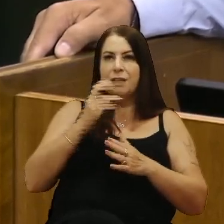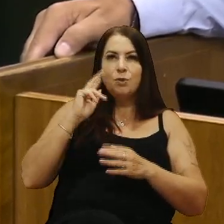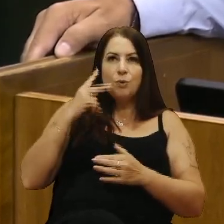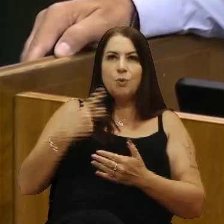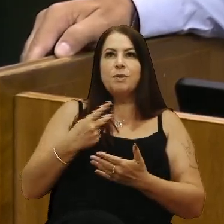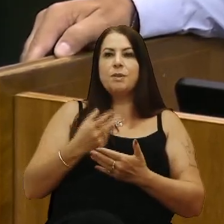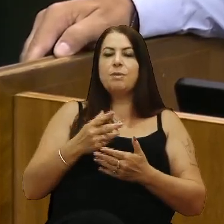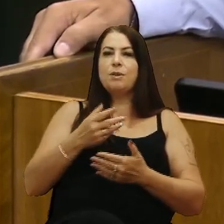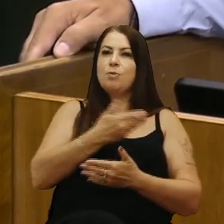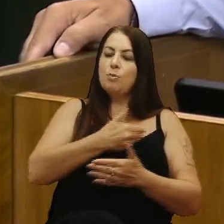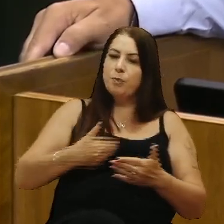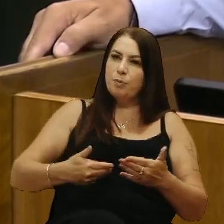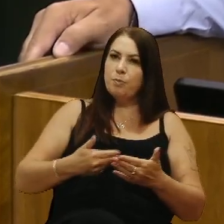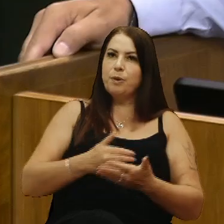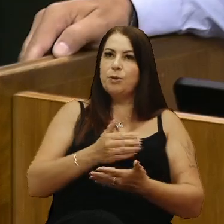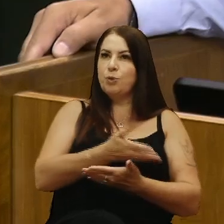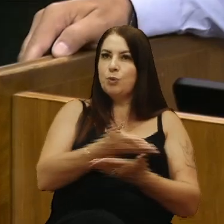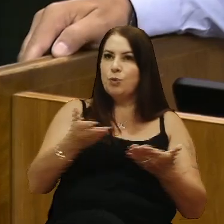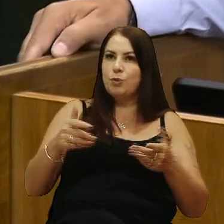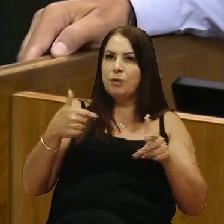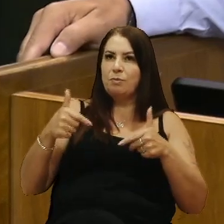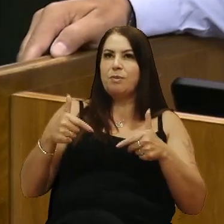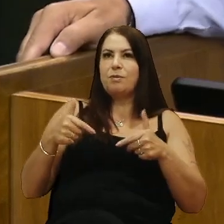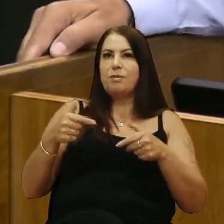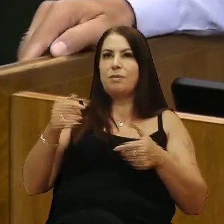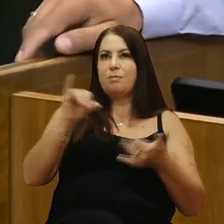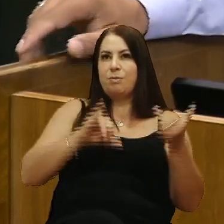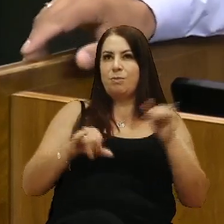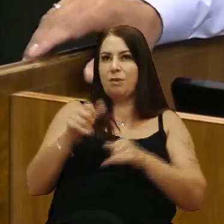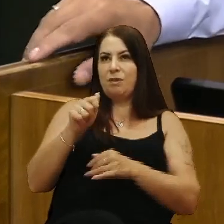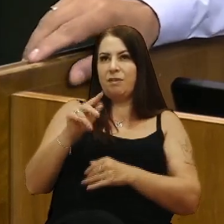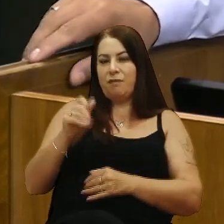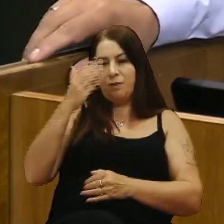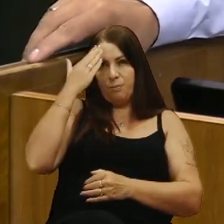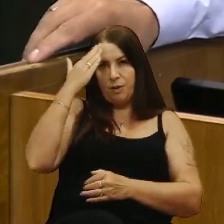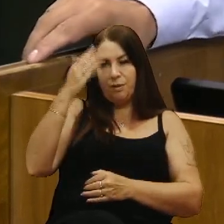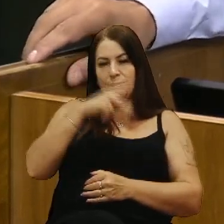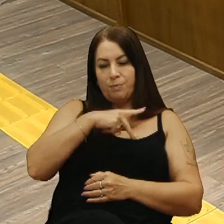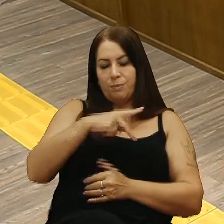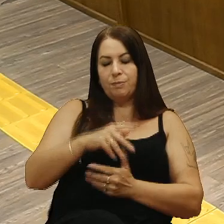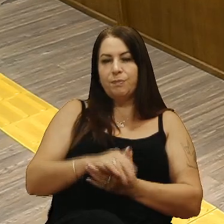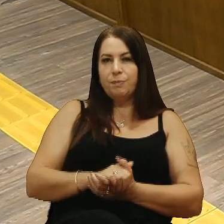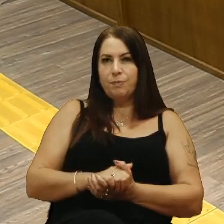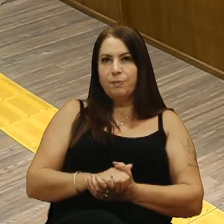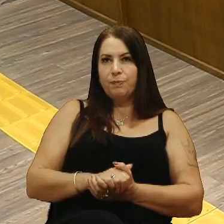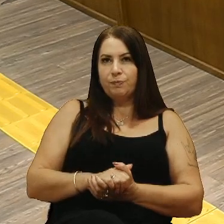reconhecimento público a todo o serviço prestado no Laboratório Alfa. Muito obrigado, presidente.